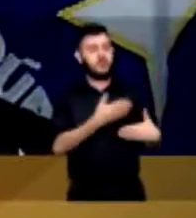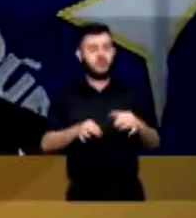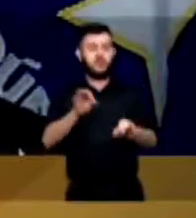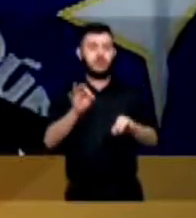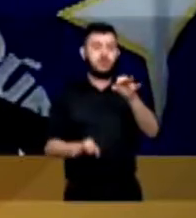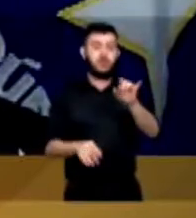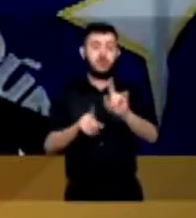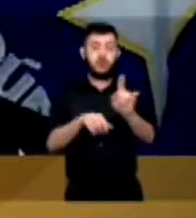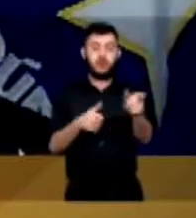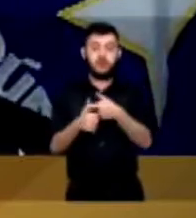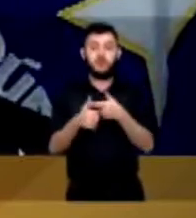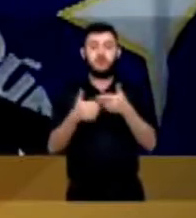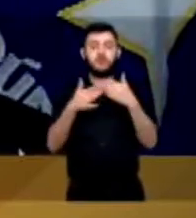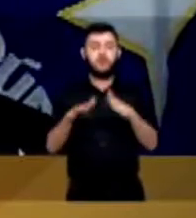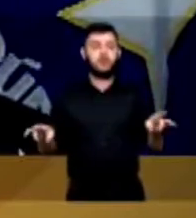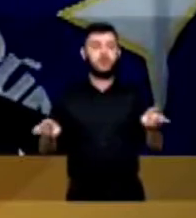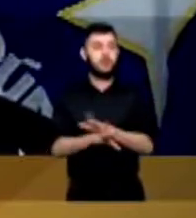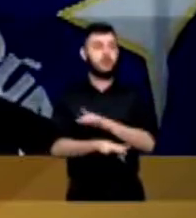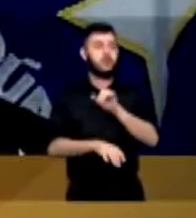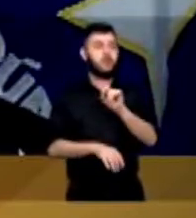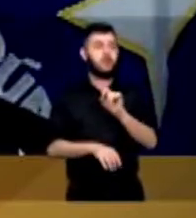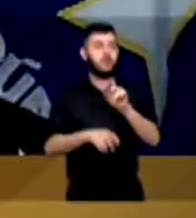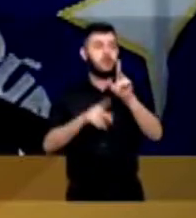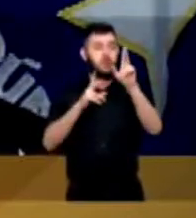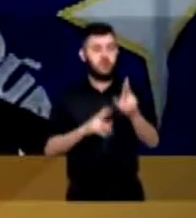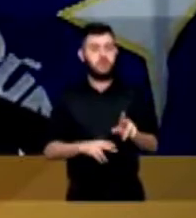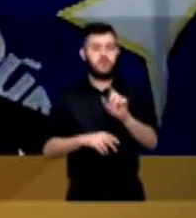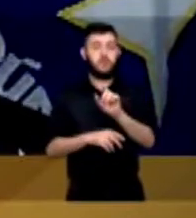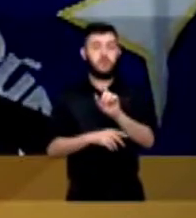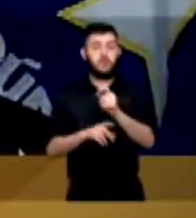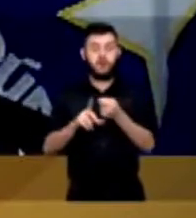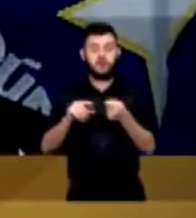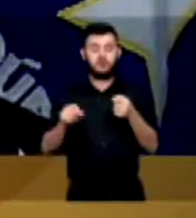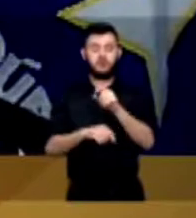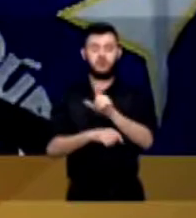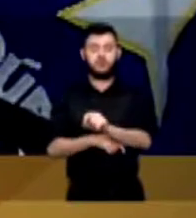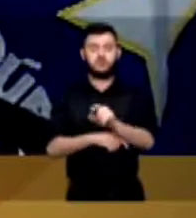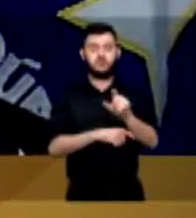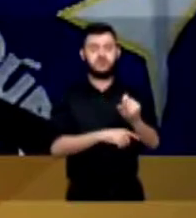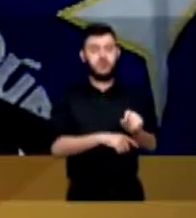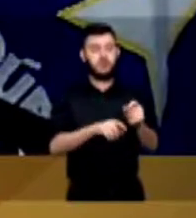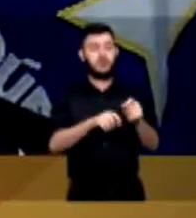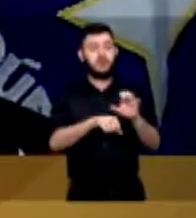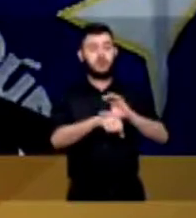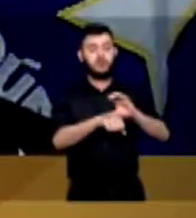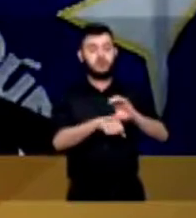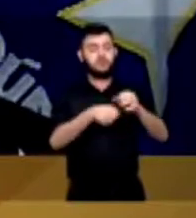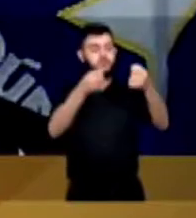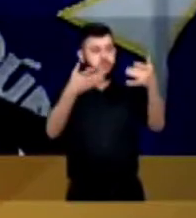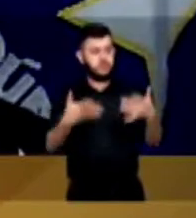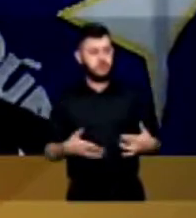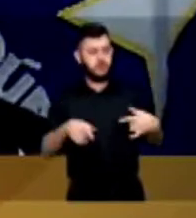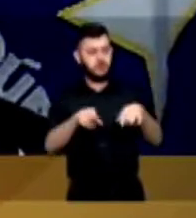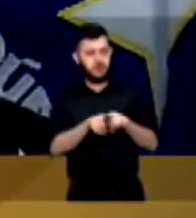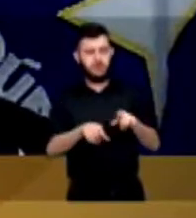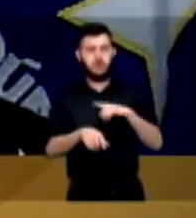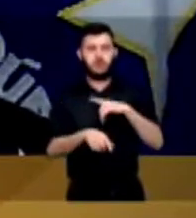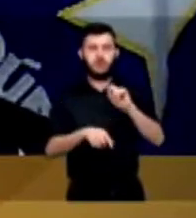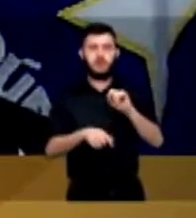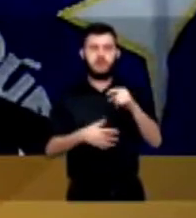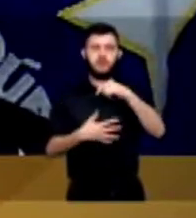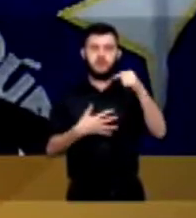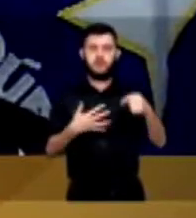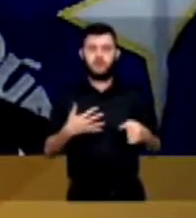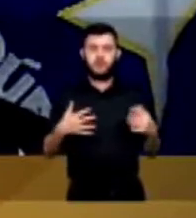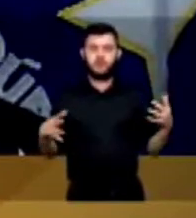conformidade com o regime definido no artigo 100 da Constituição. Essa linha de fundamentação, somada aos mais de